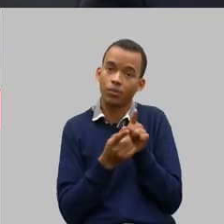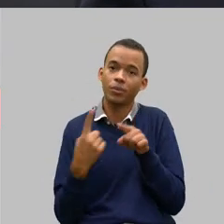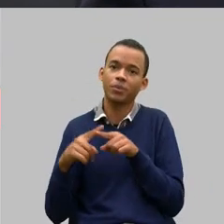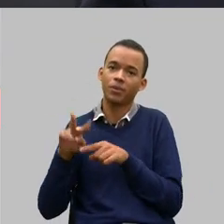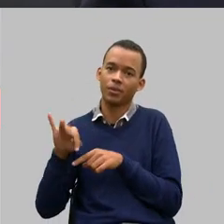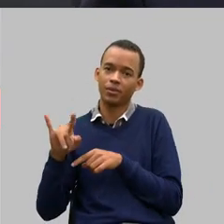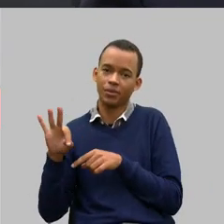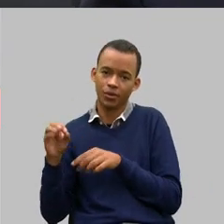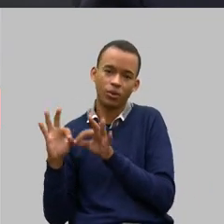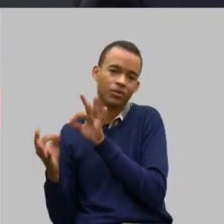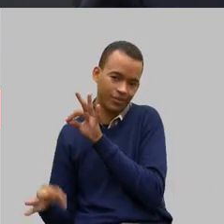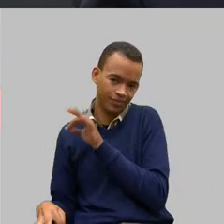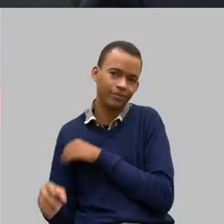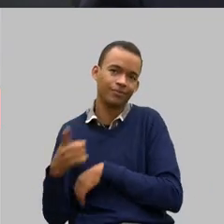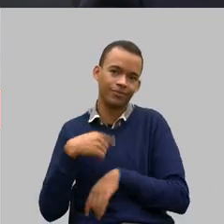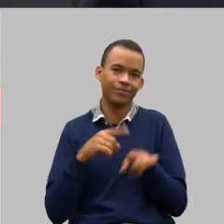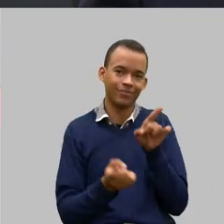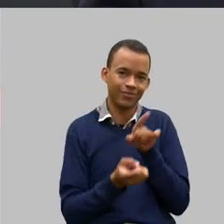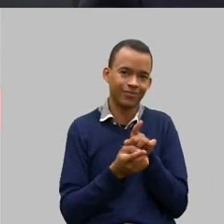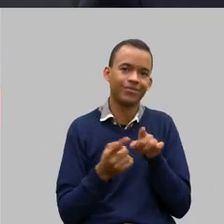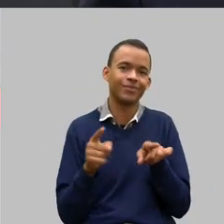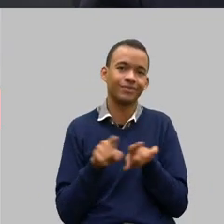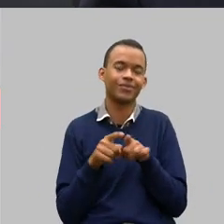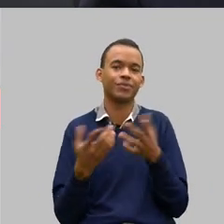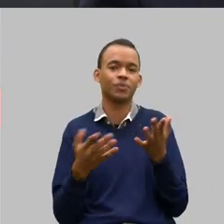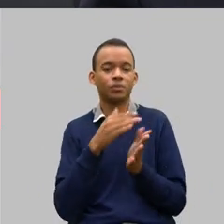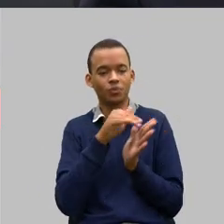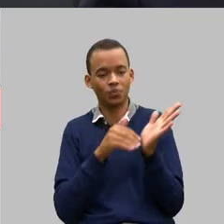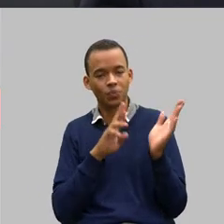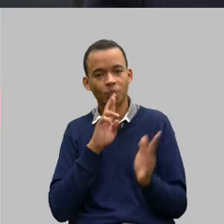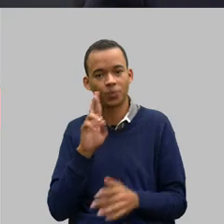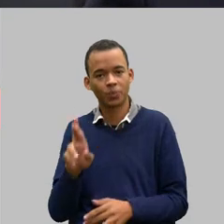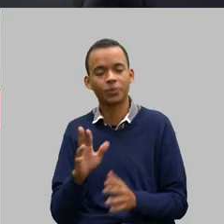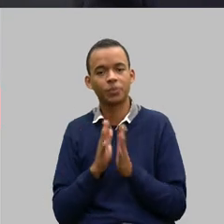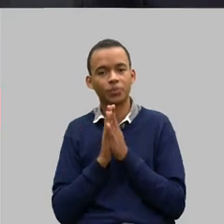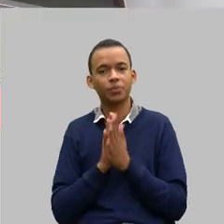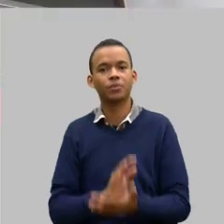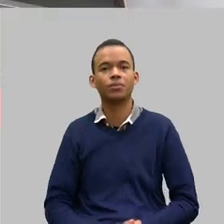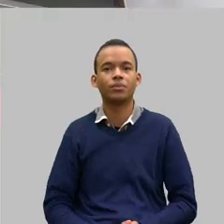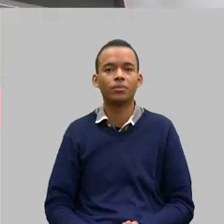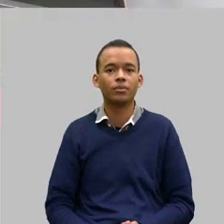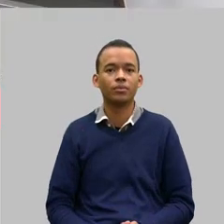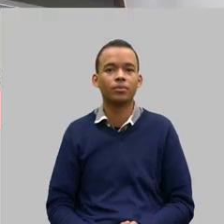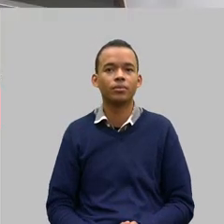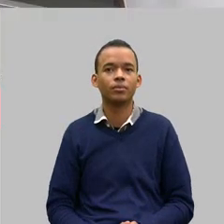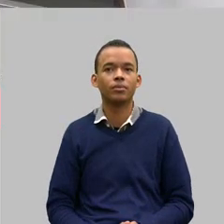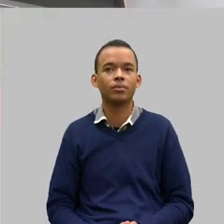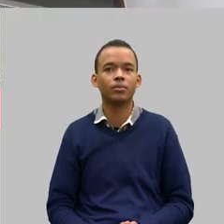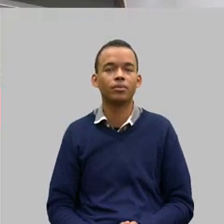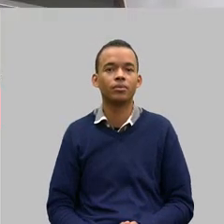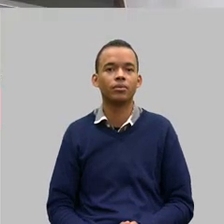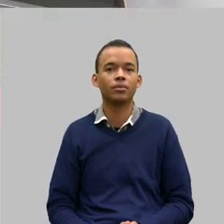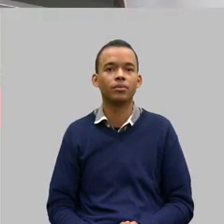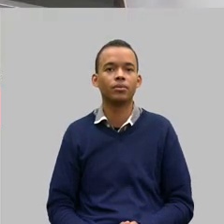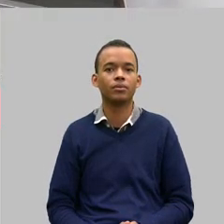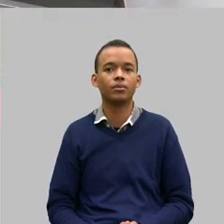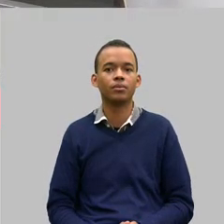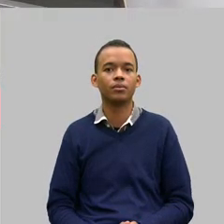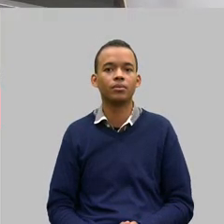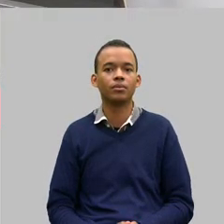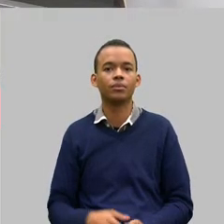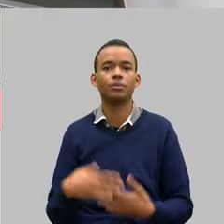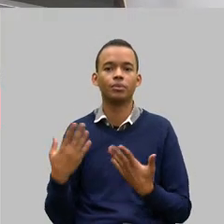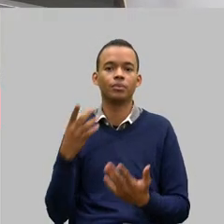Nossa Minas Gerais e eu passo a palavra pro nosso querido secretário Pedro bem Tito eh